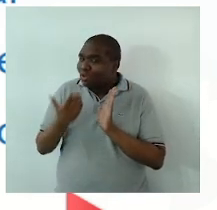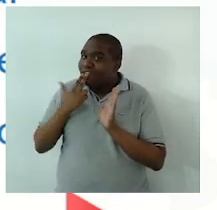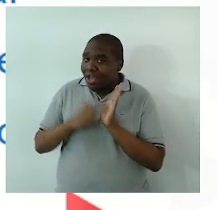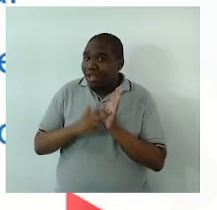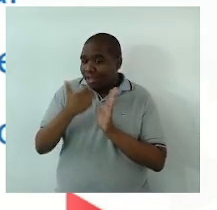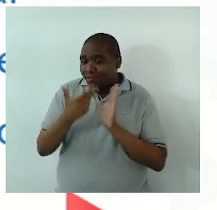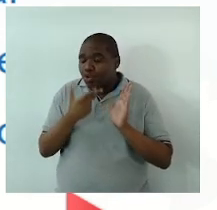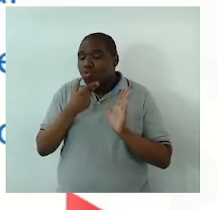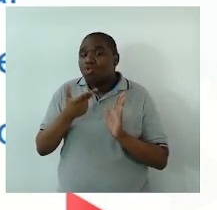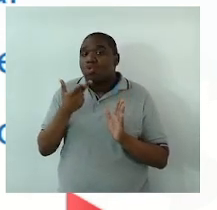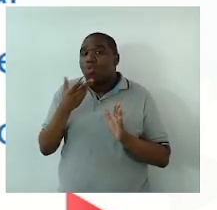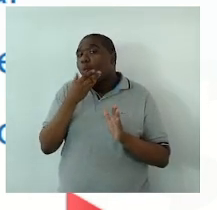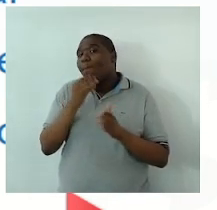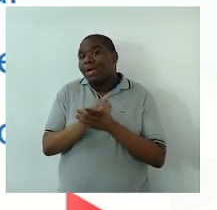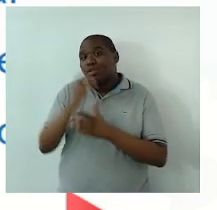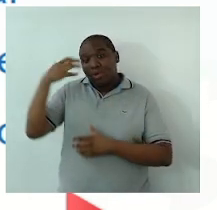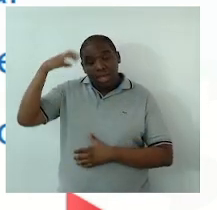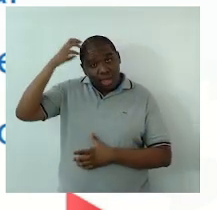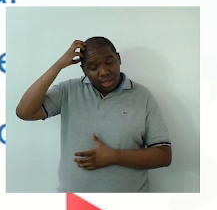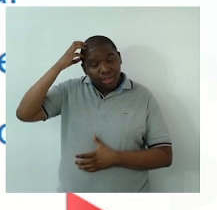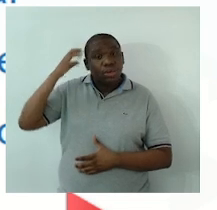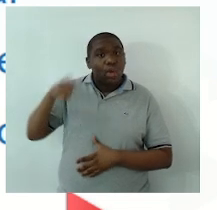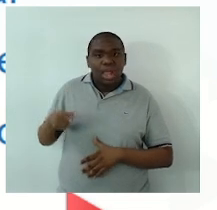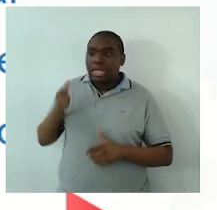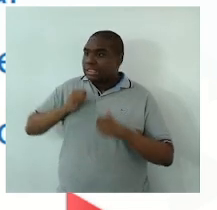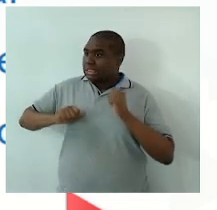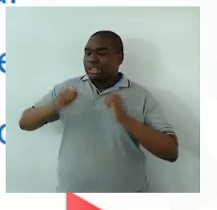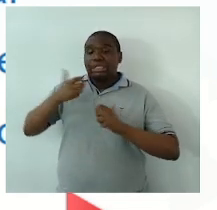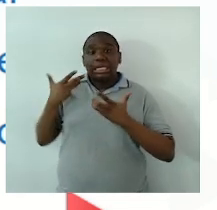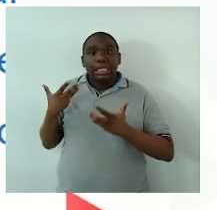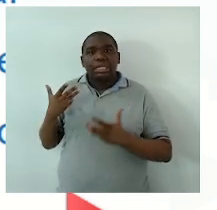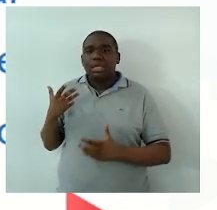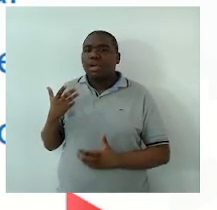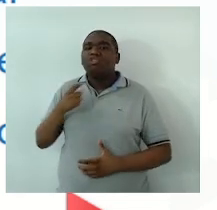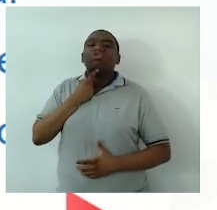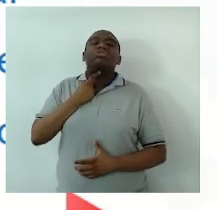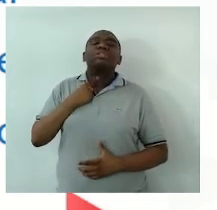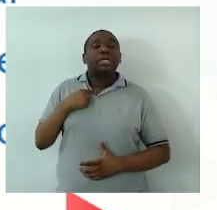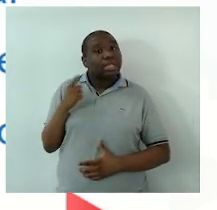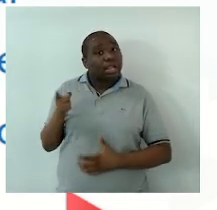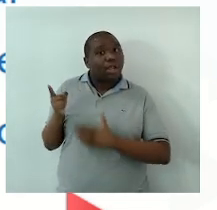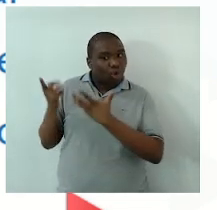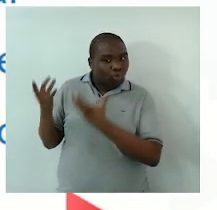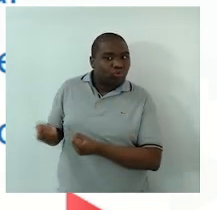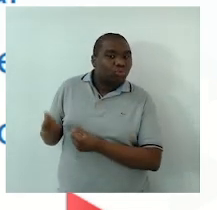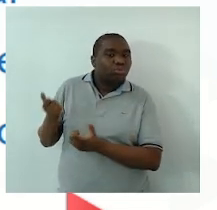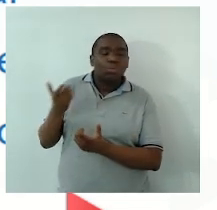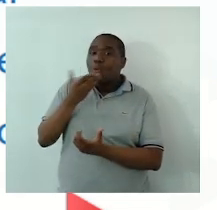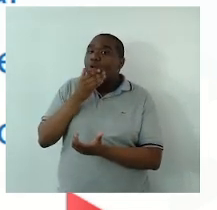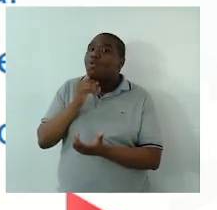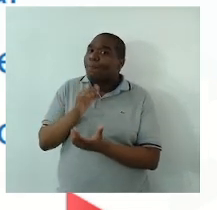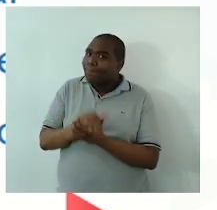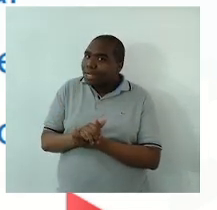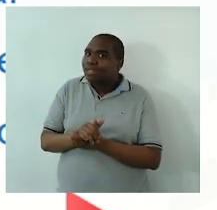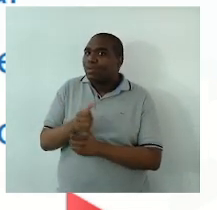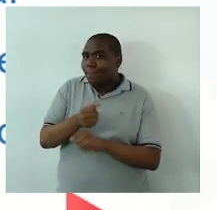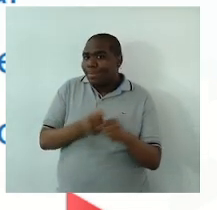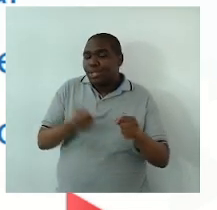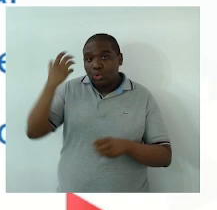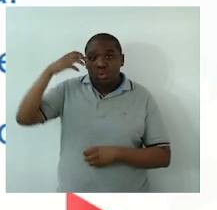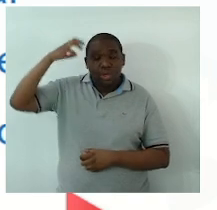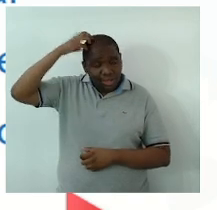o rei da Escócia. Então, tomada pela ambição, ela convence o marido, né, a matar o rei